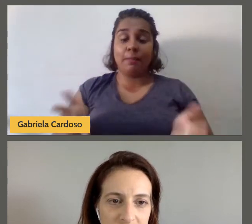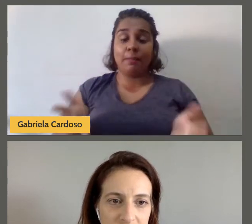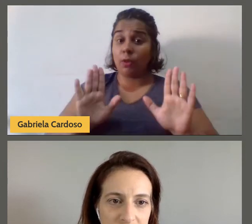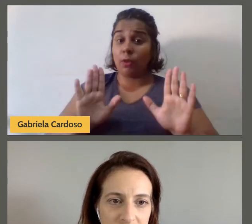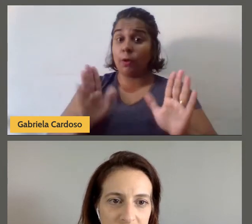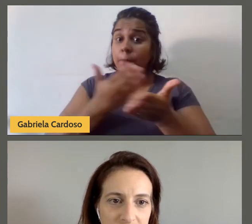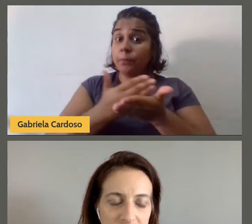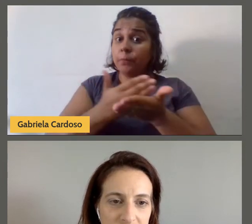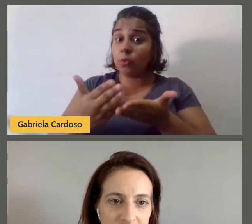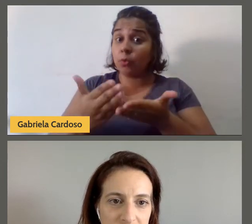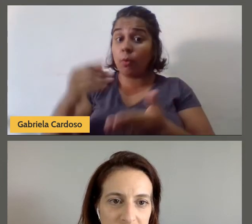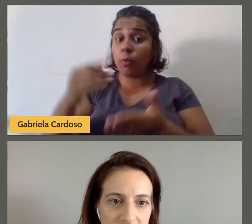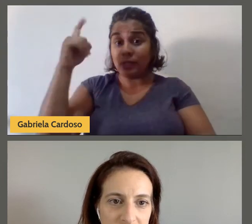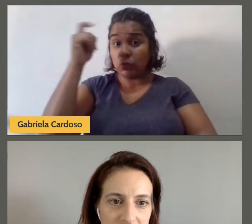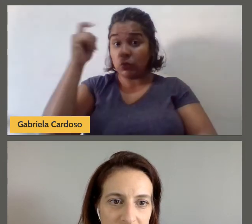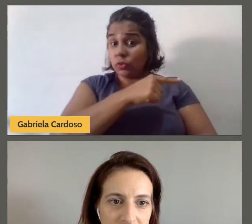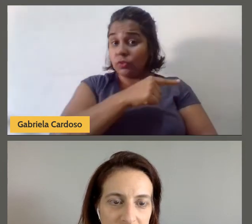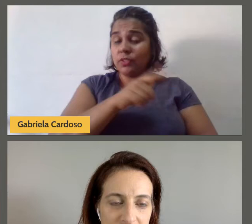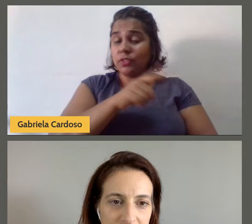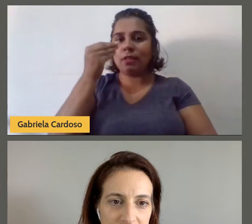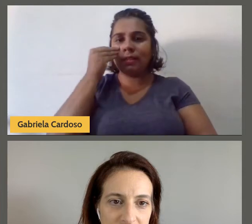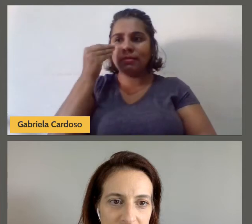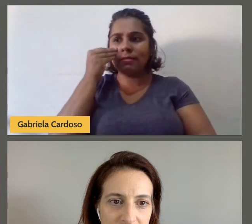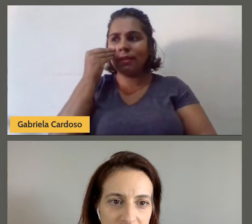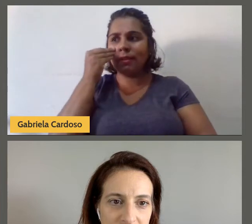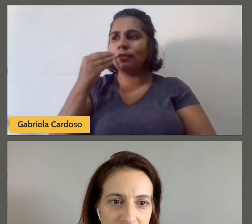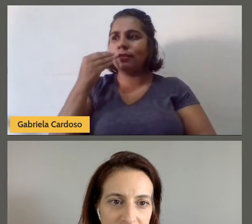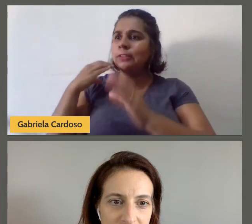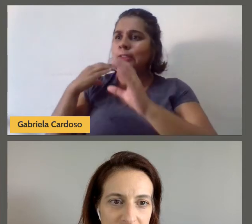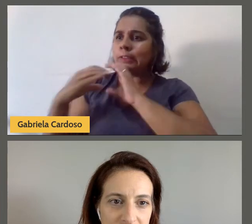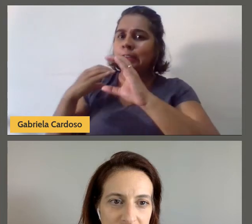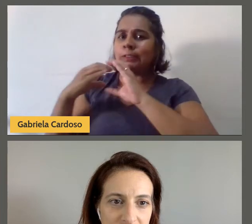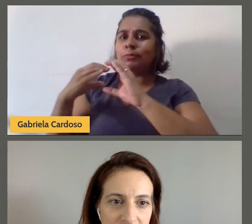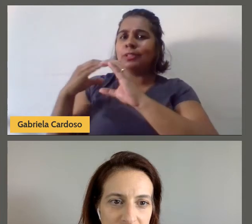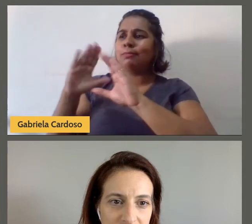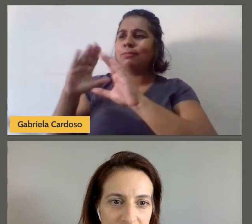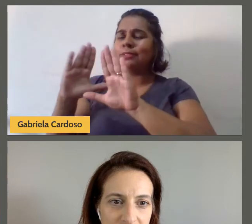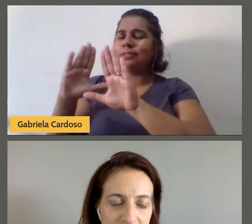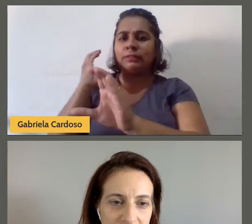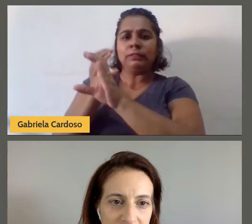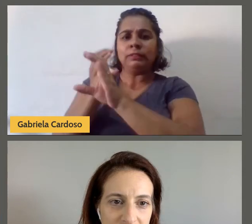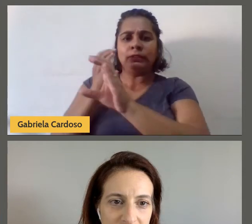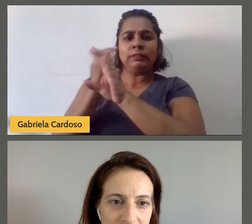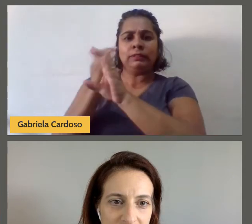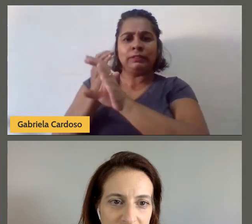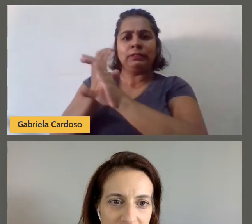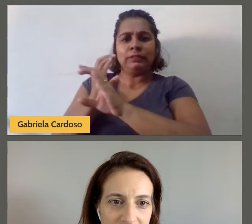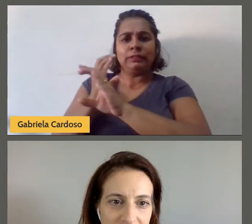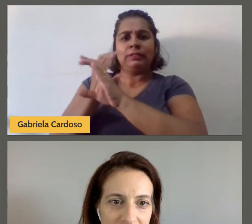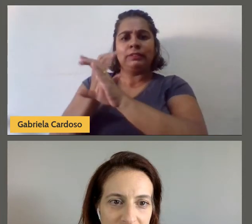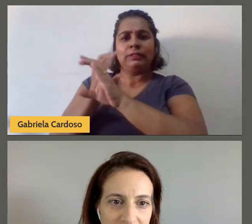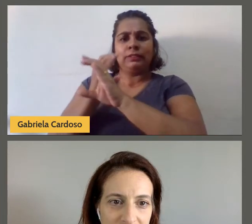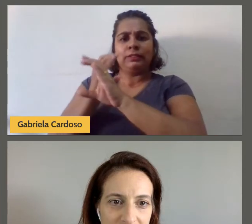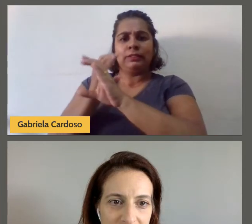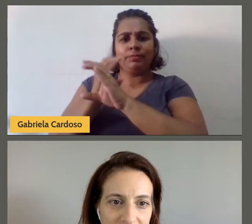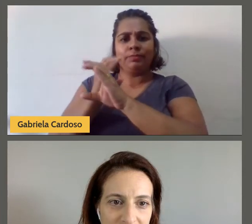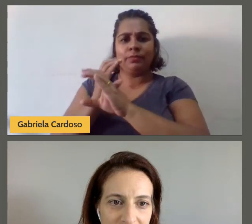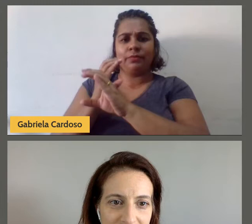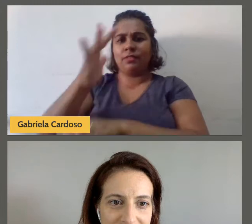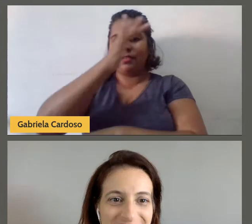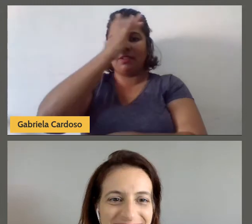tá tentando se comunicar com as pessoas, e as pessoas olham pra você, quem tá no podcast não vai conseguir ver, mas faz aquela cara assim,